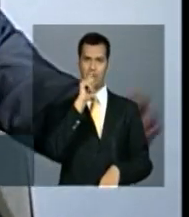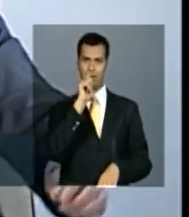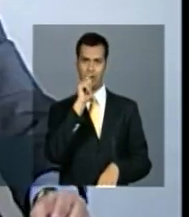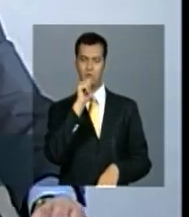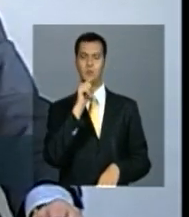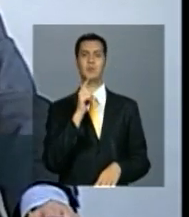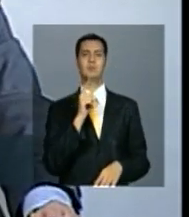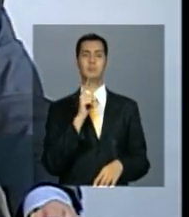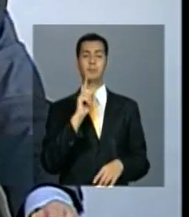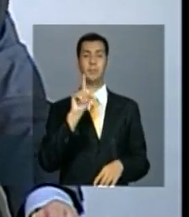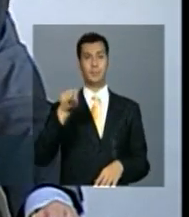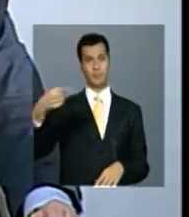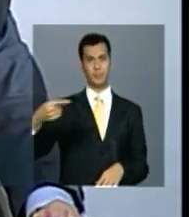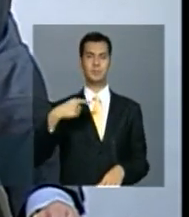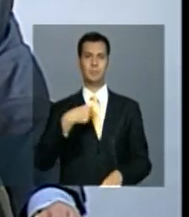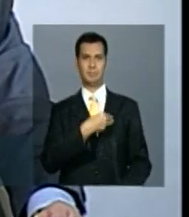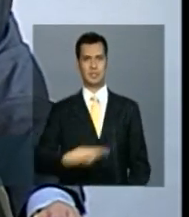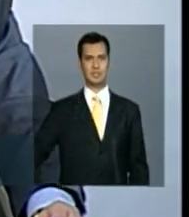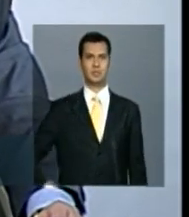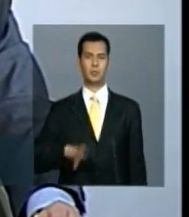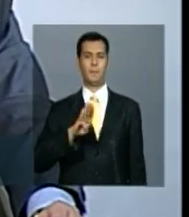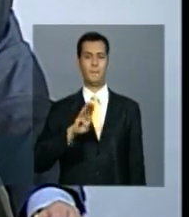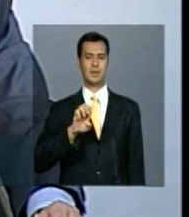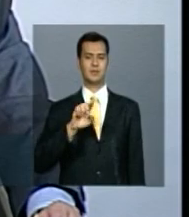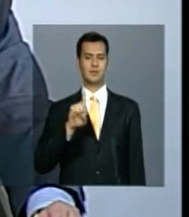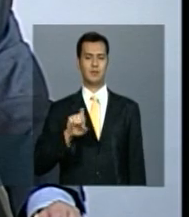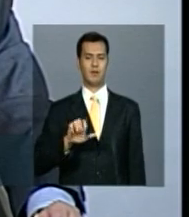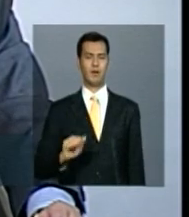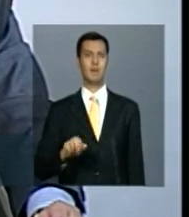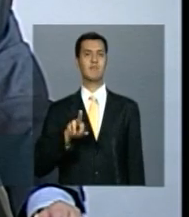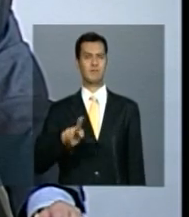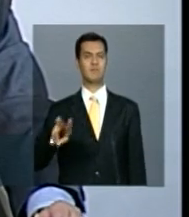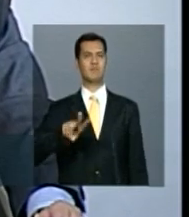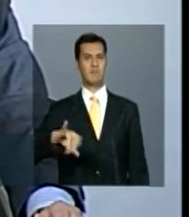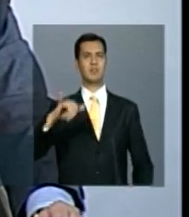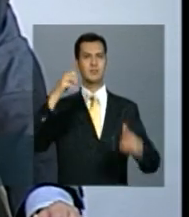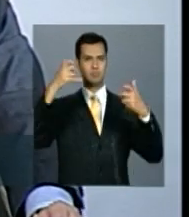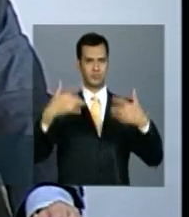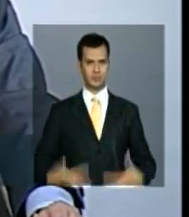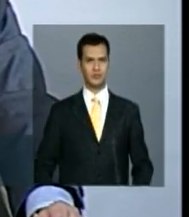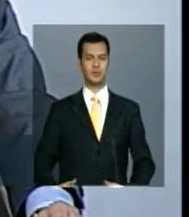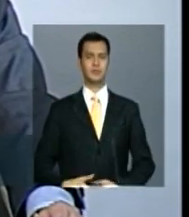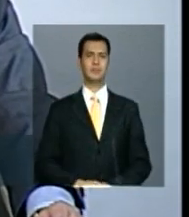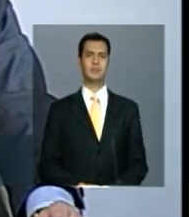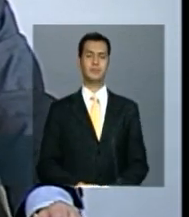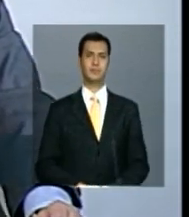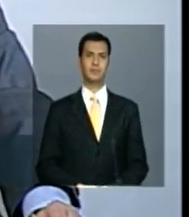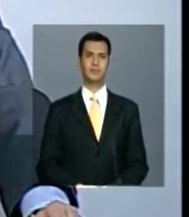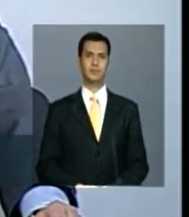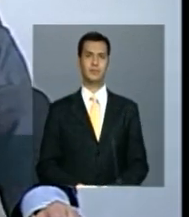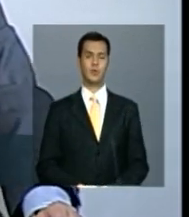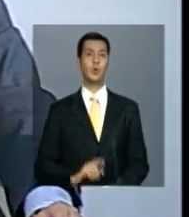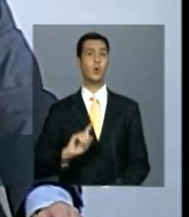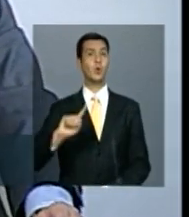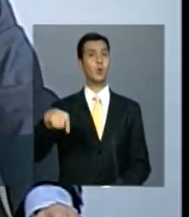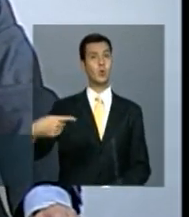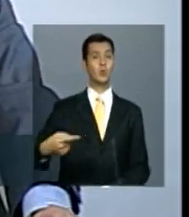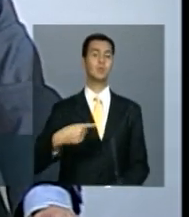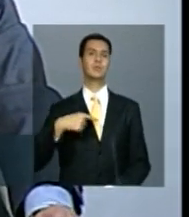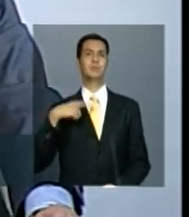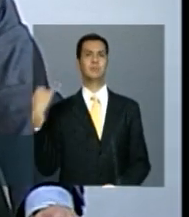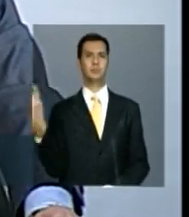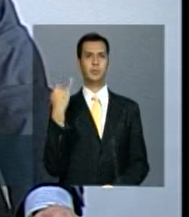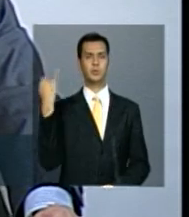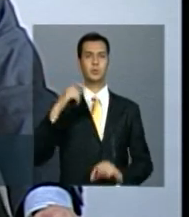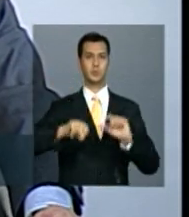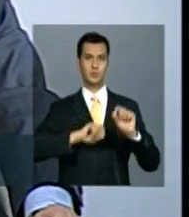depois o Ministro Fernando Bezerra vai tratar melhor dessas questões né Eh outras ações importantes são a